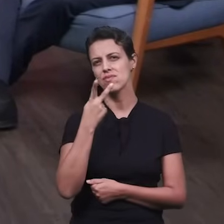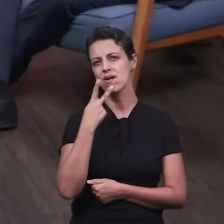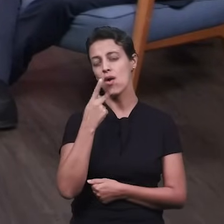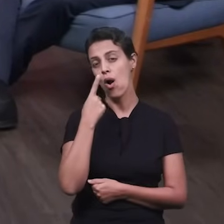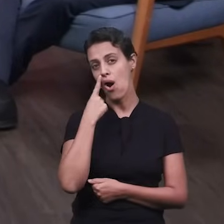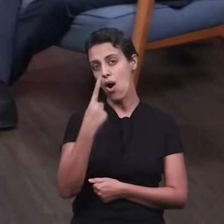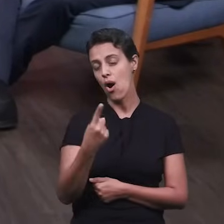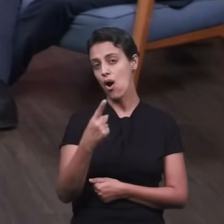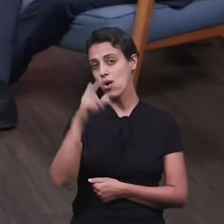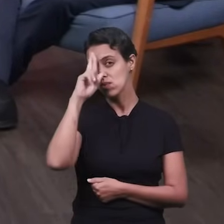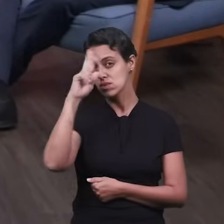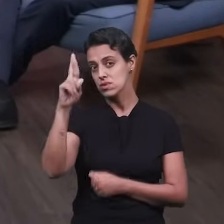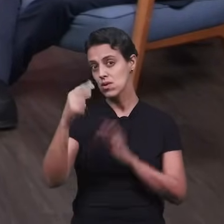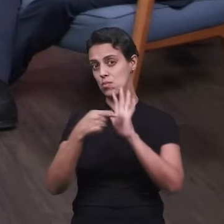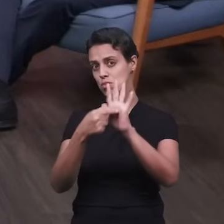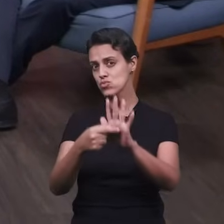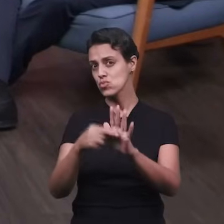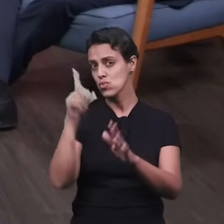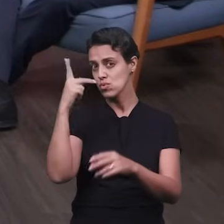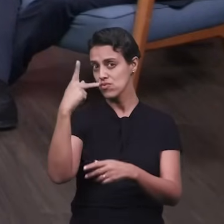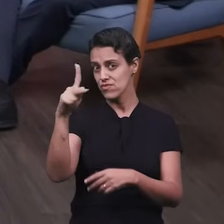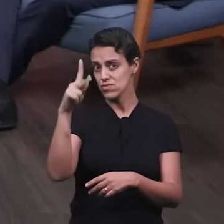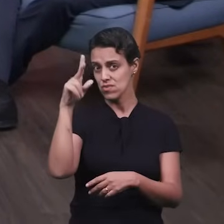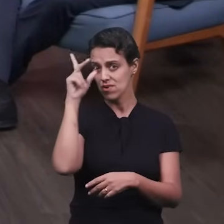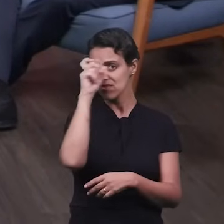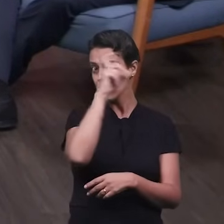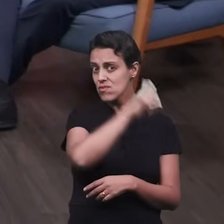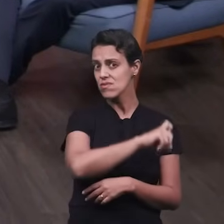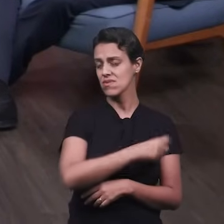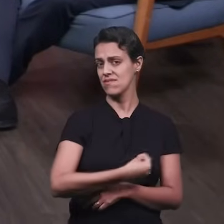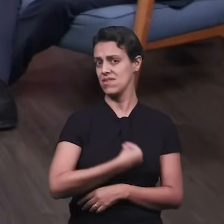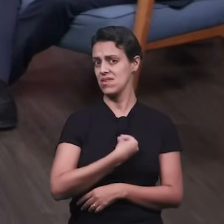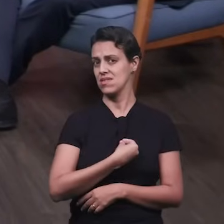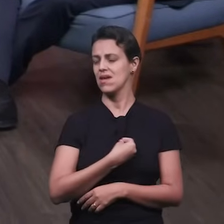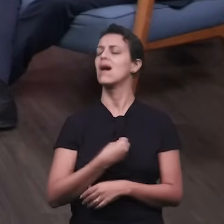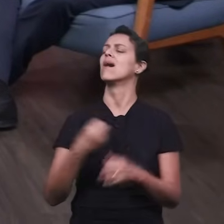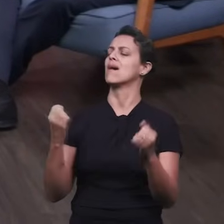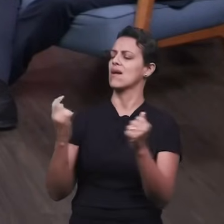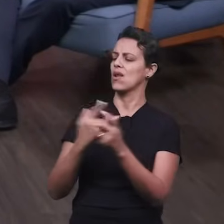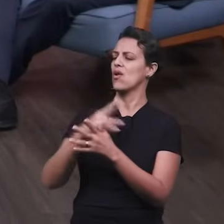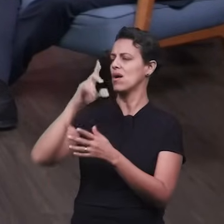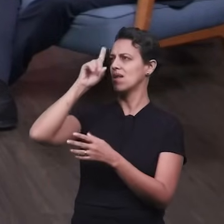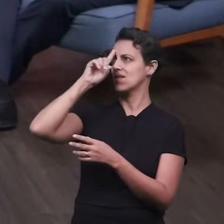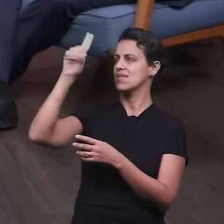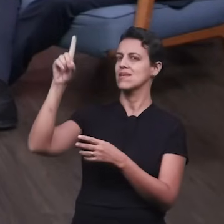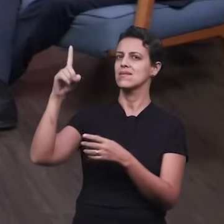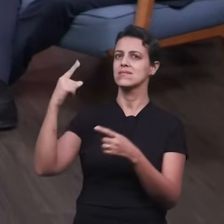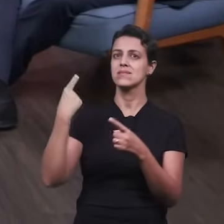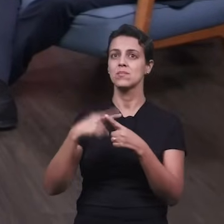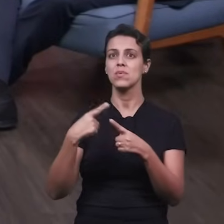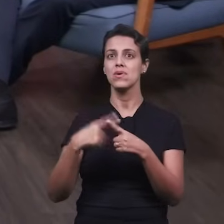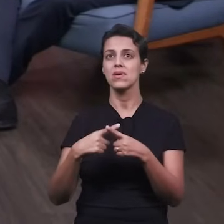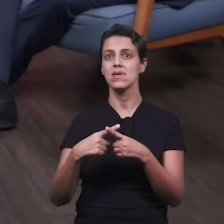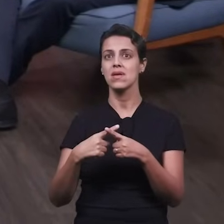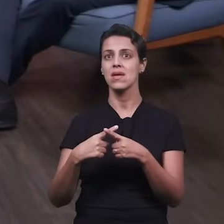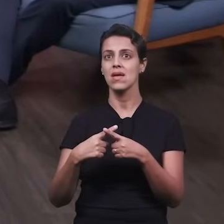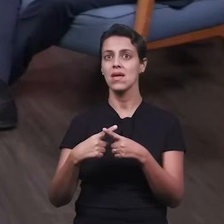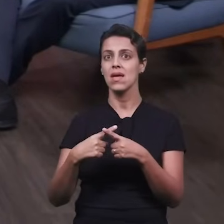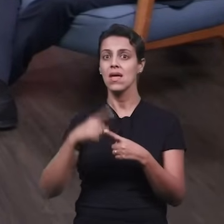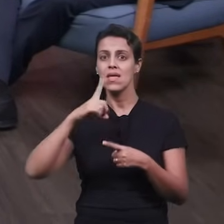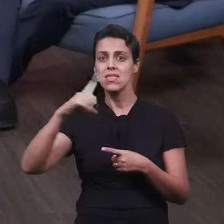assim, olha, o senhor mostrou uma dificuldade na sua vida. Ele disse, glória a Deus. Ué, glória a Deus? Eu falei, sim, porque eu não estava vendo. Agora eu estou